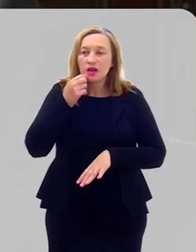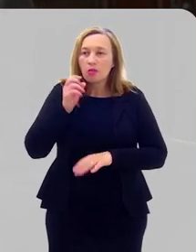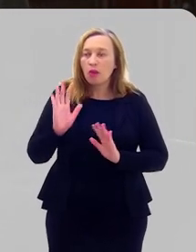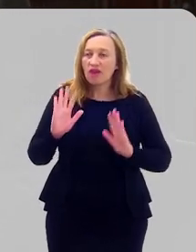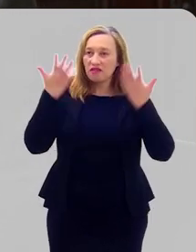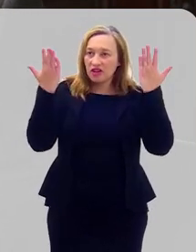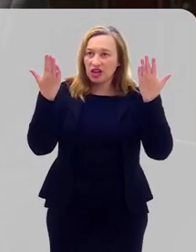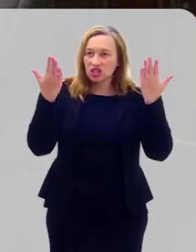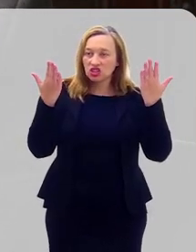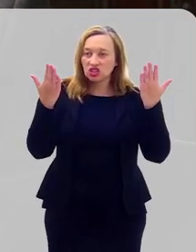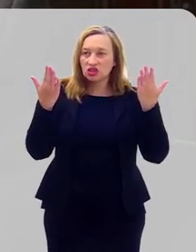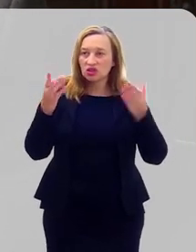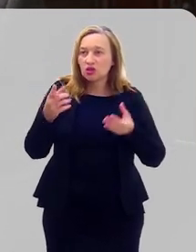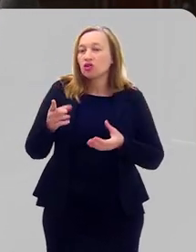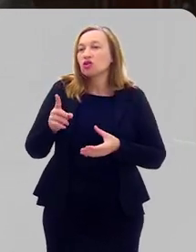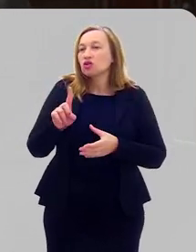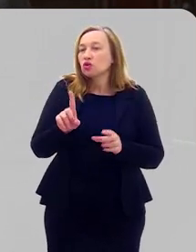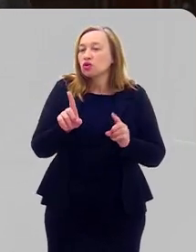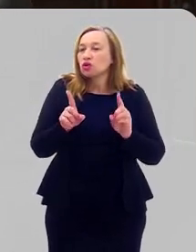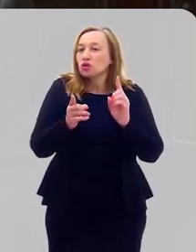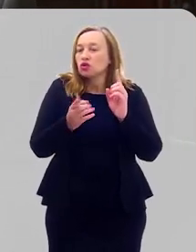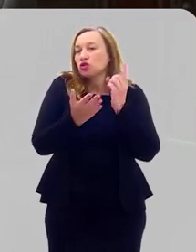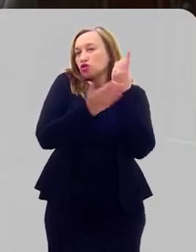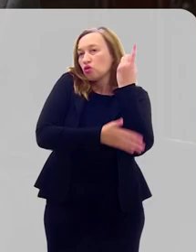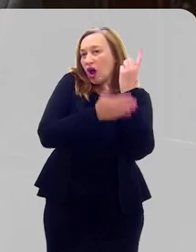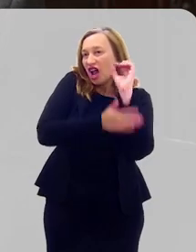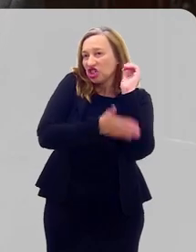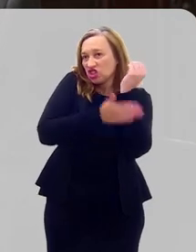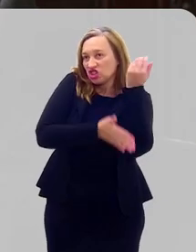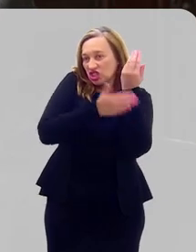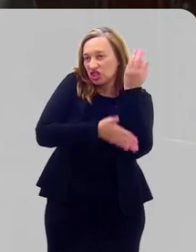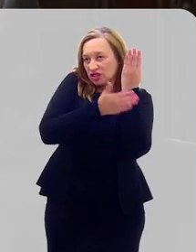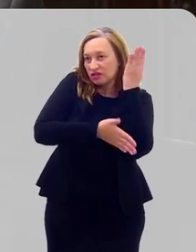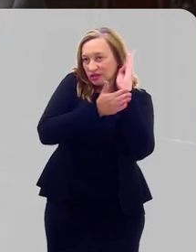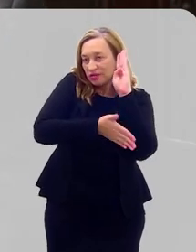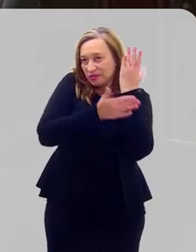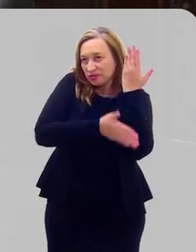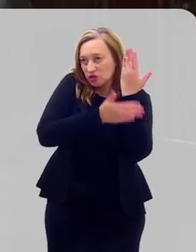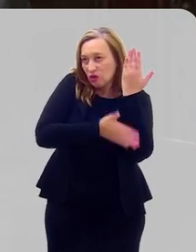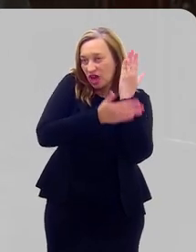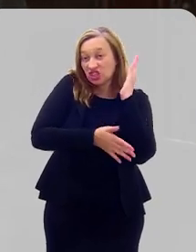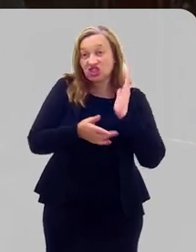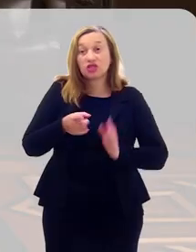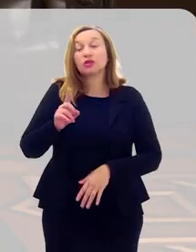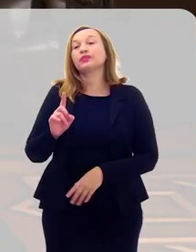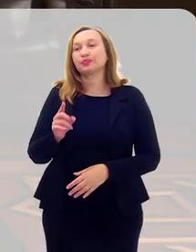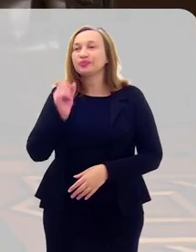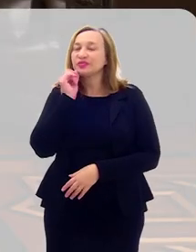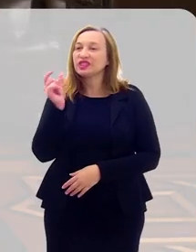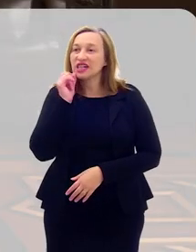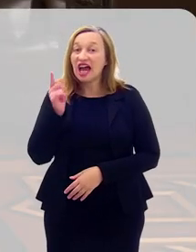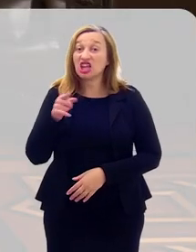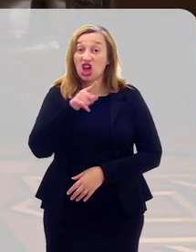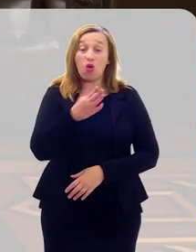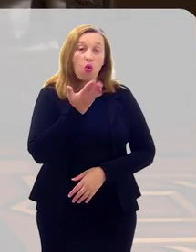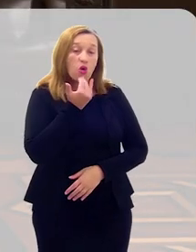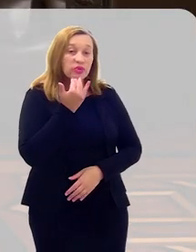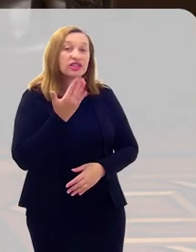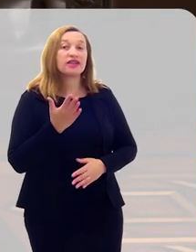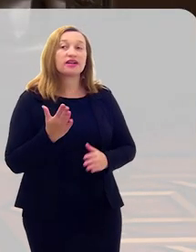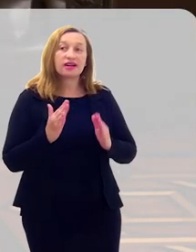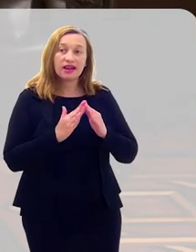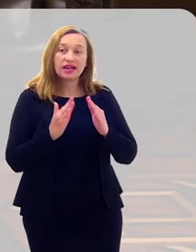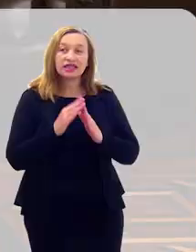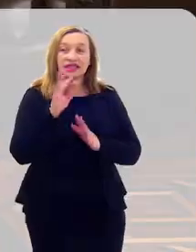gente começou a tocar aquele churrasquinho de gato. Coisa plena ali. Nova York, Quinta foi, Avenida. Foi isso que eu comi na casa de Thaís. Pegou uns dois pomos, as